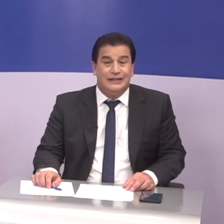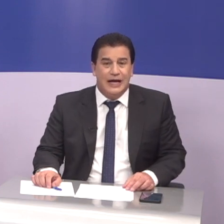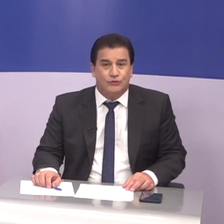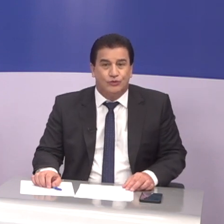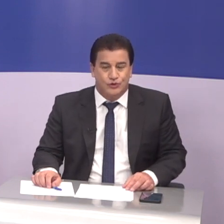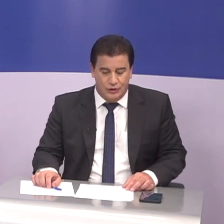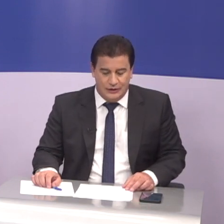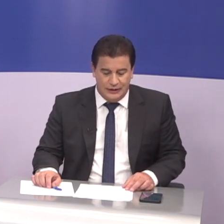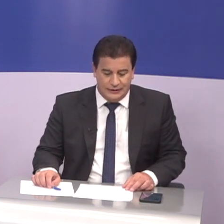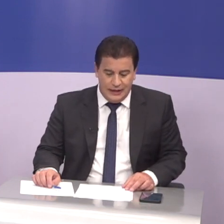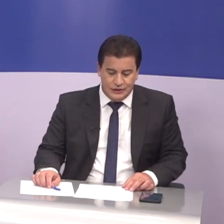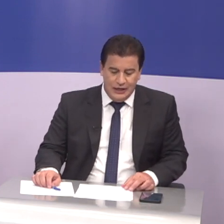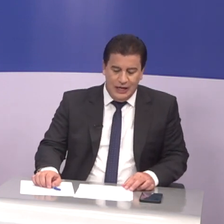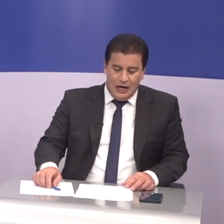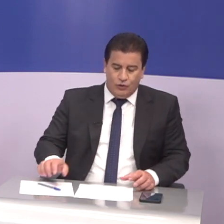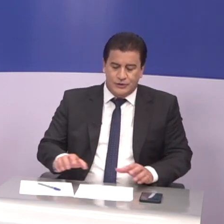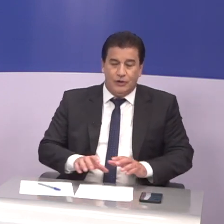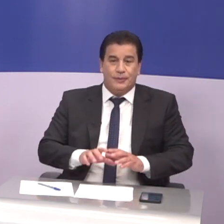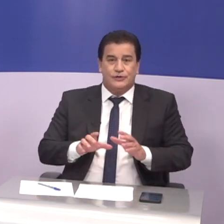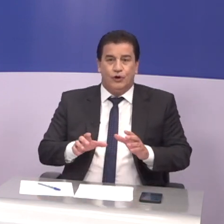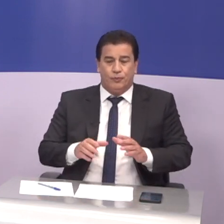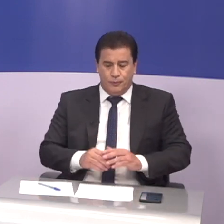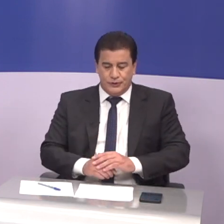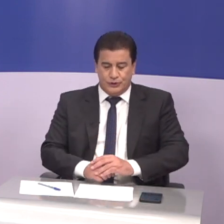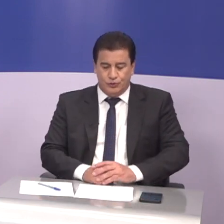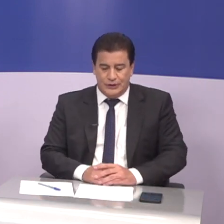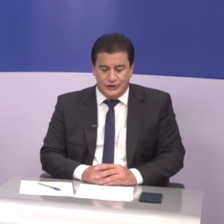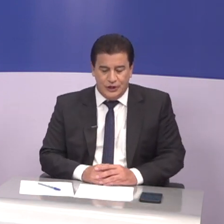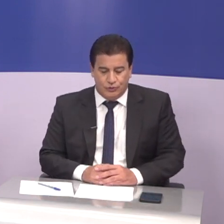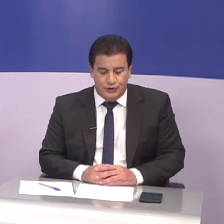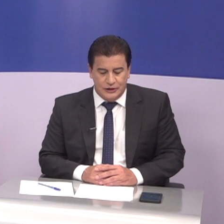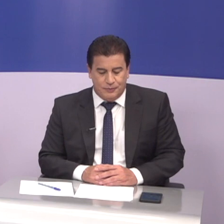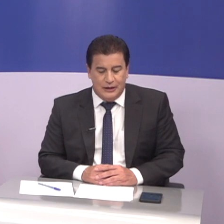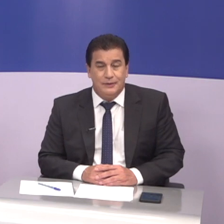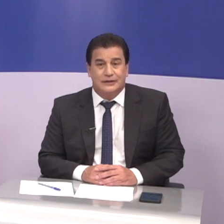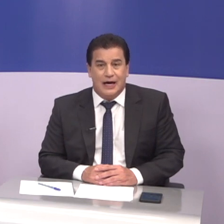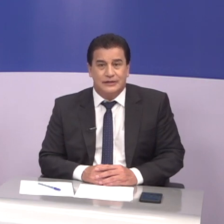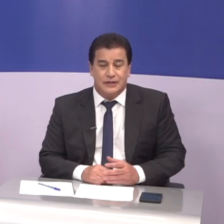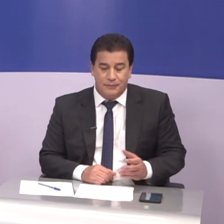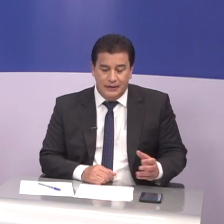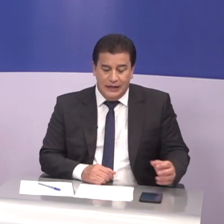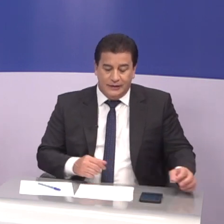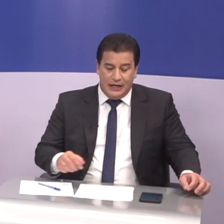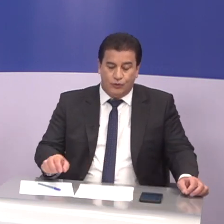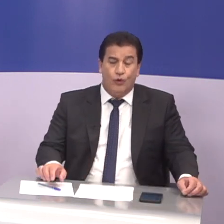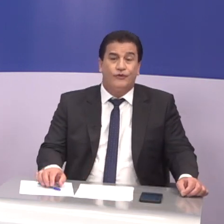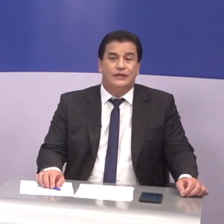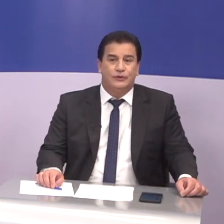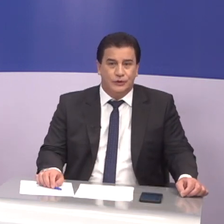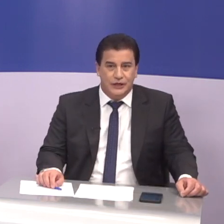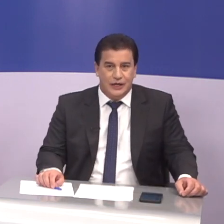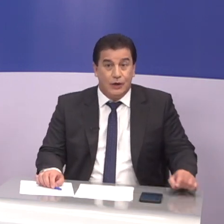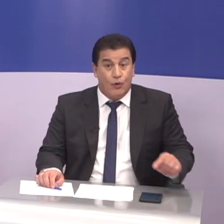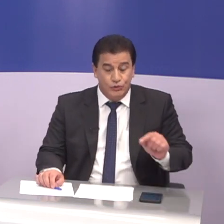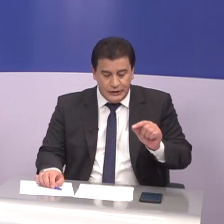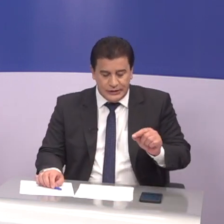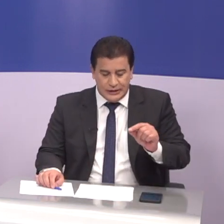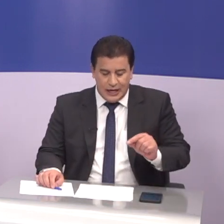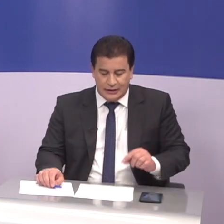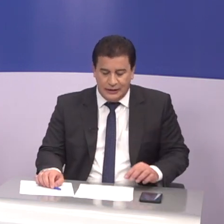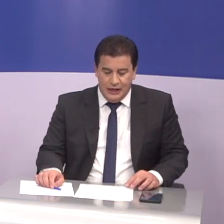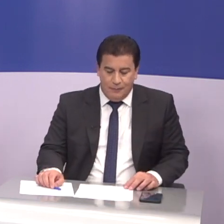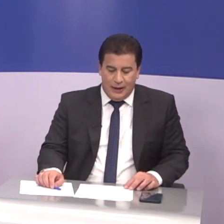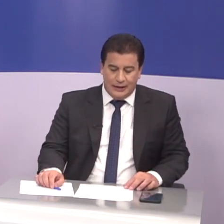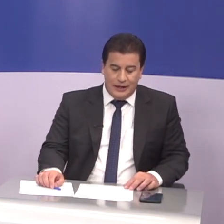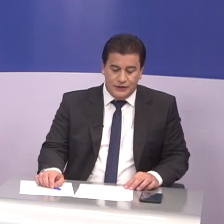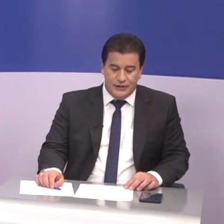Wagner Neto, do Solidariedade. A comissão apreciou proposituras de autoria de parlamentares e também da governadoria, com